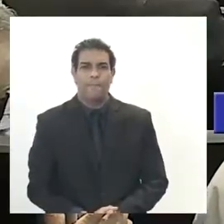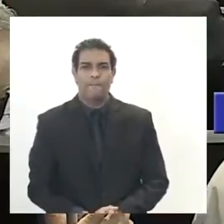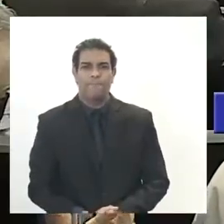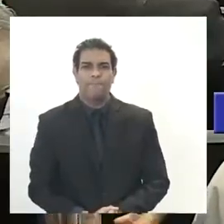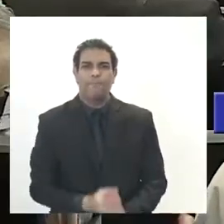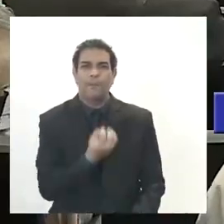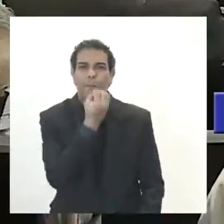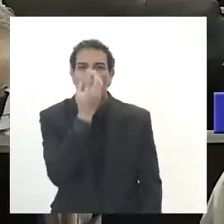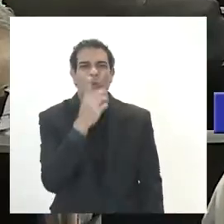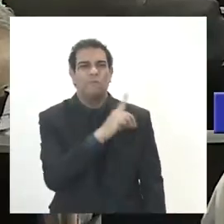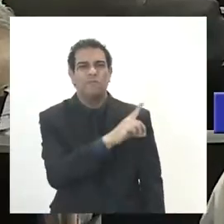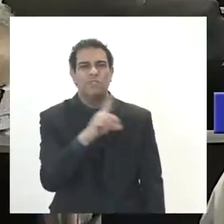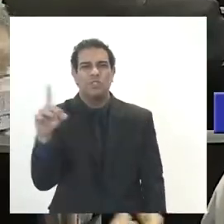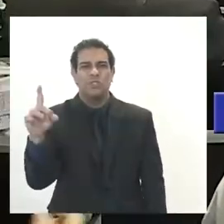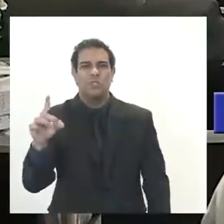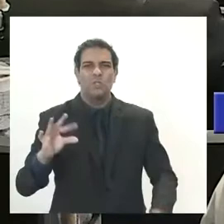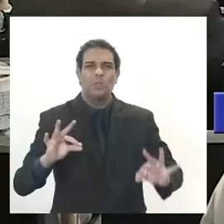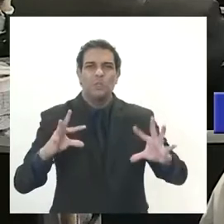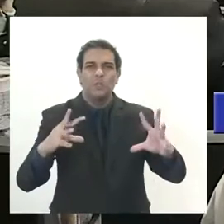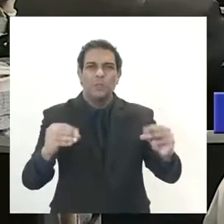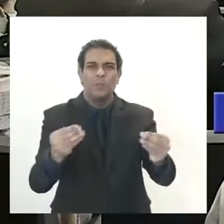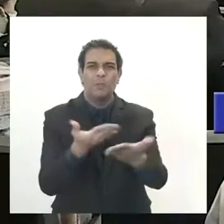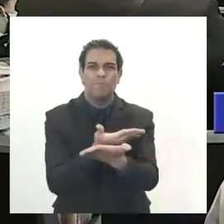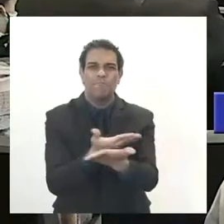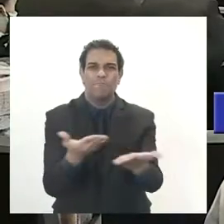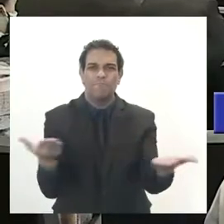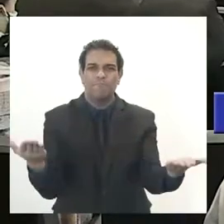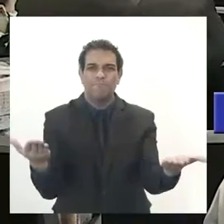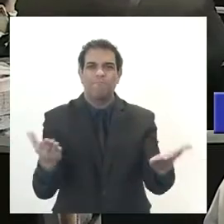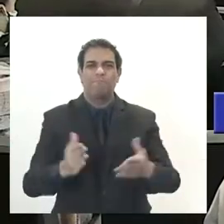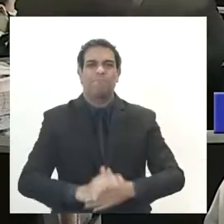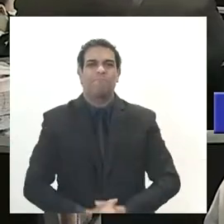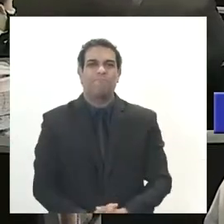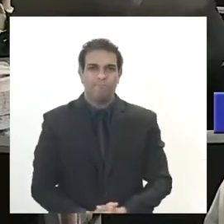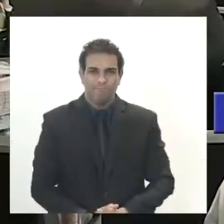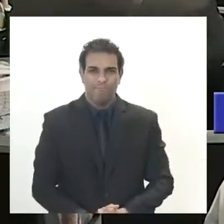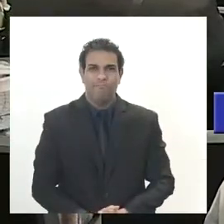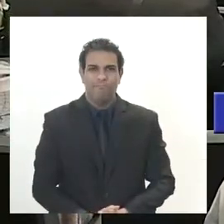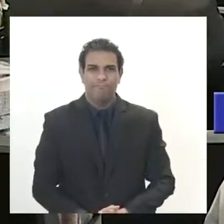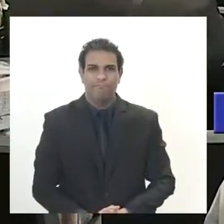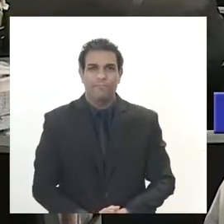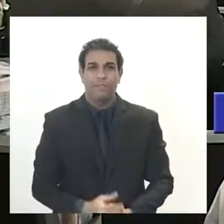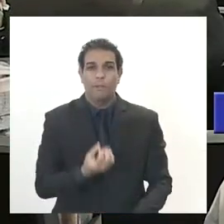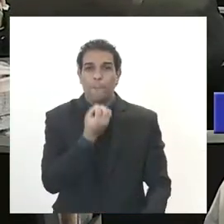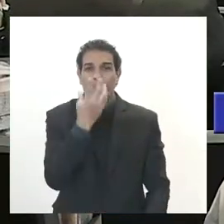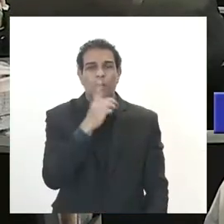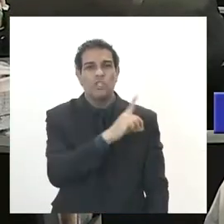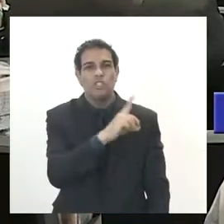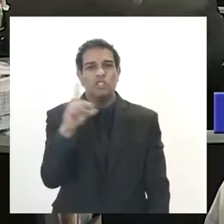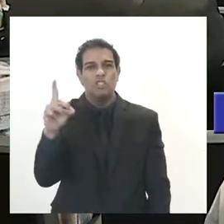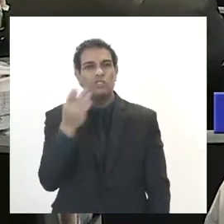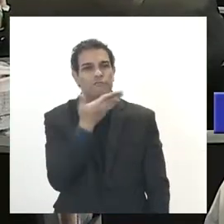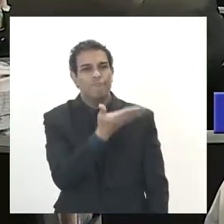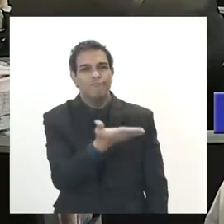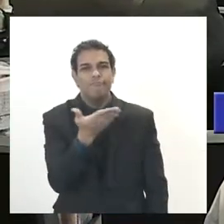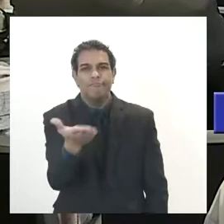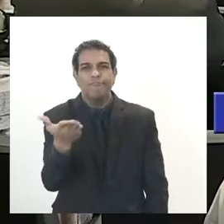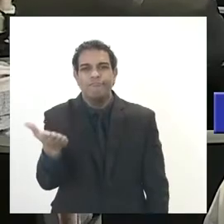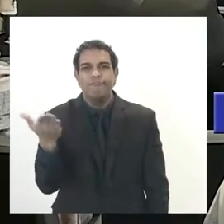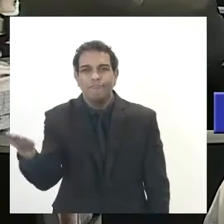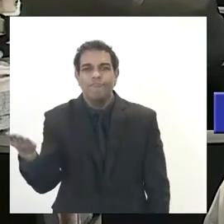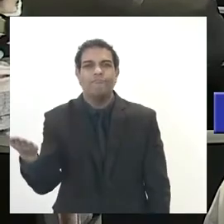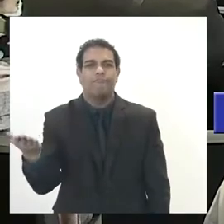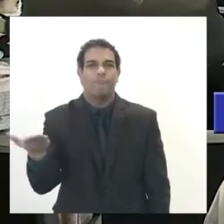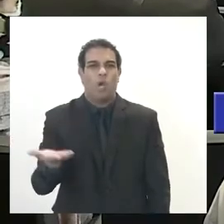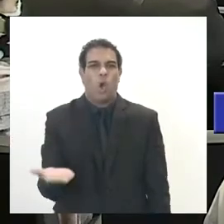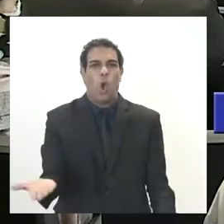Oi bom dia a todos todos todas um dia Deputado Paulo Ramos waldeck